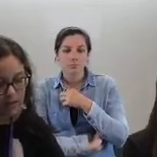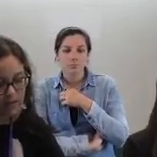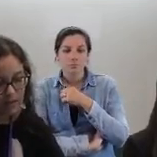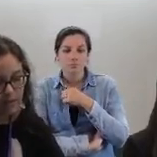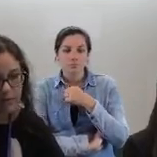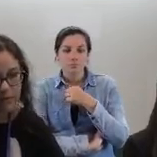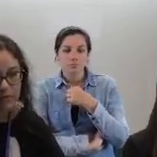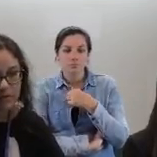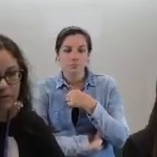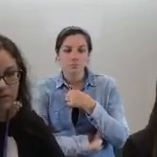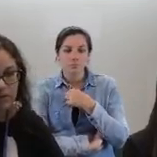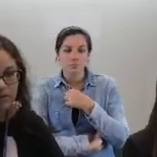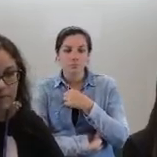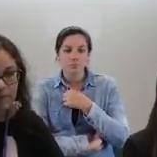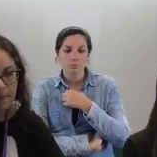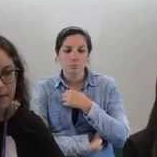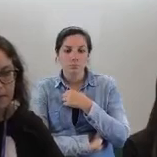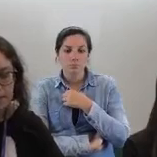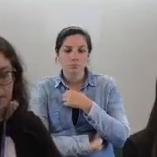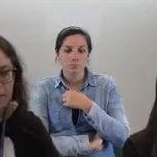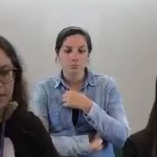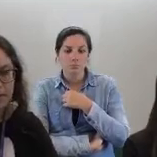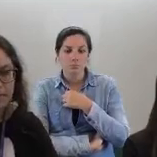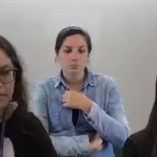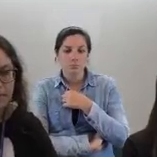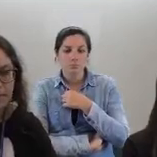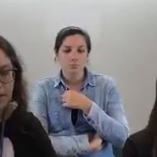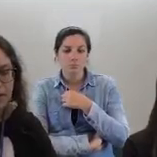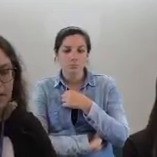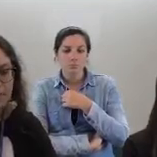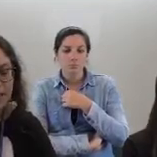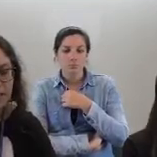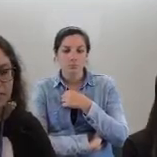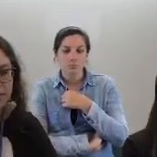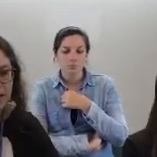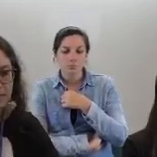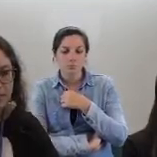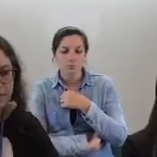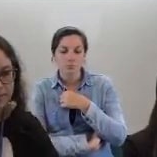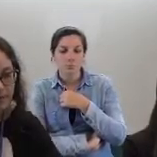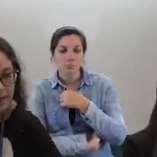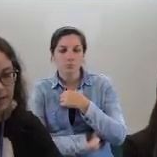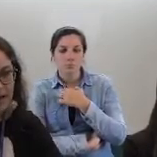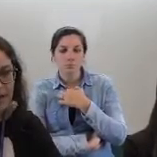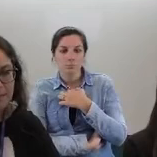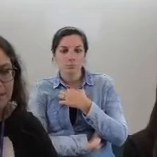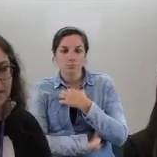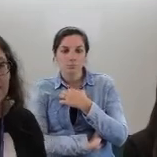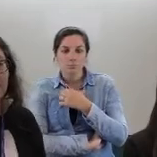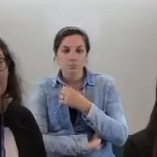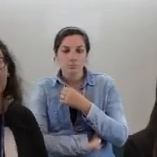trabalhos acadêmicos. Deixa eu só arrumar aqui. E para quem não sabe,